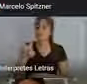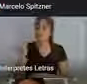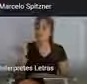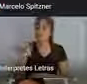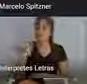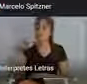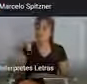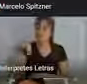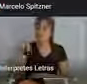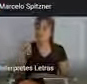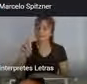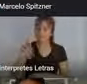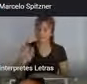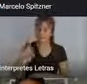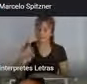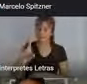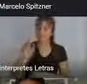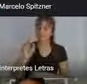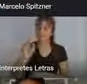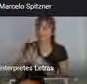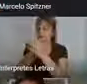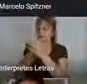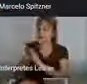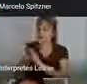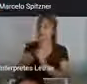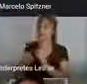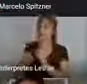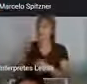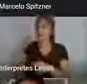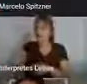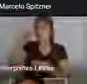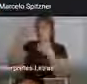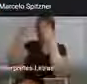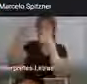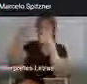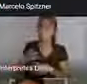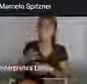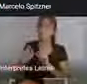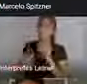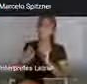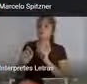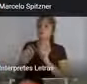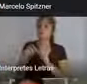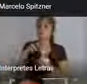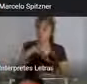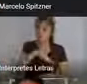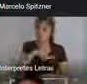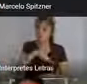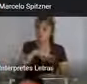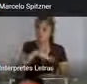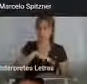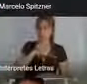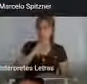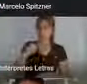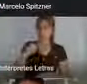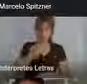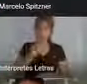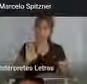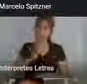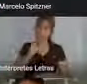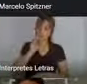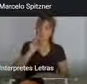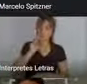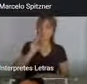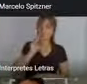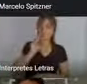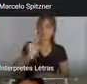autor Travaglia, ele fala sobre o estudo da língua portuguesa, uma vez que já somos falantes do português, para que estudar a língua